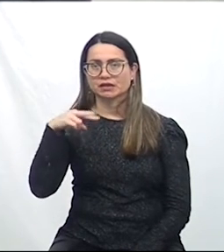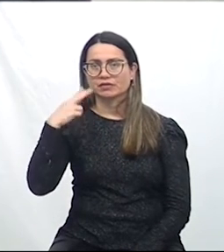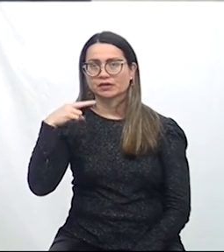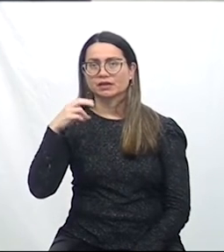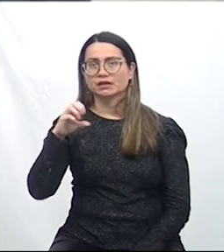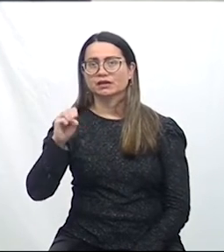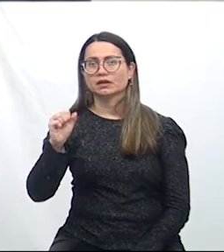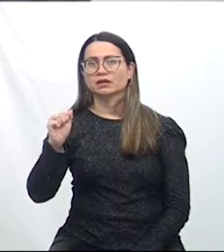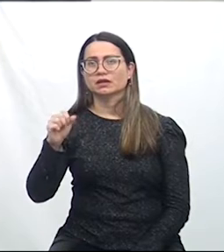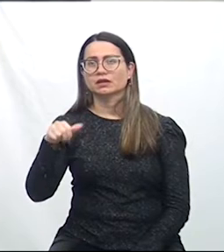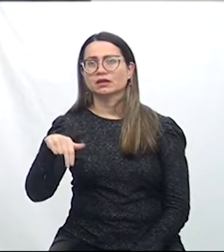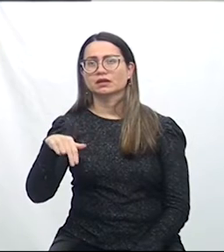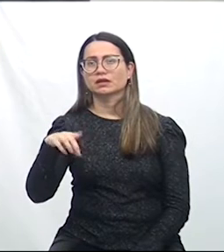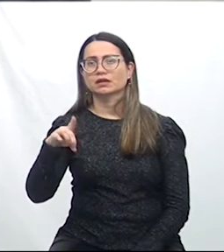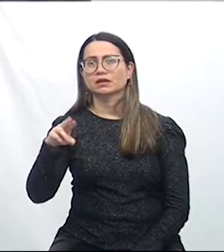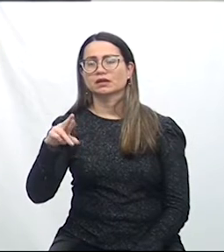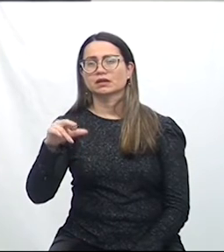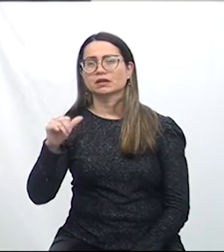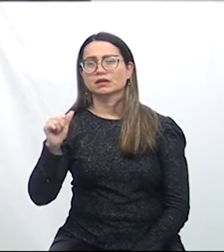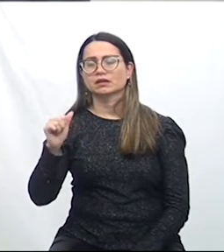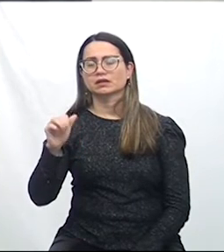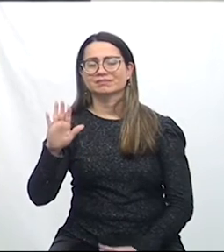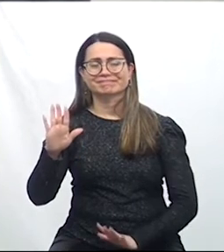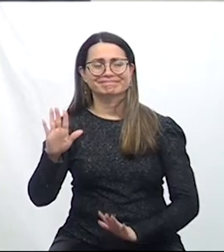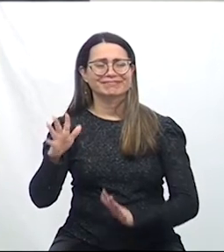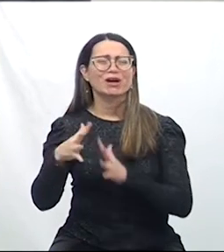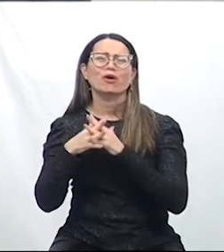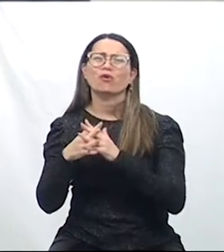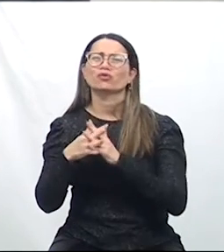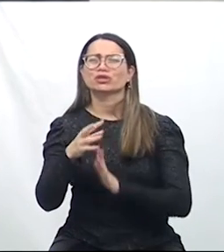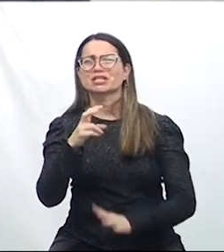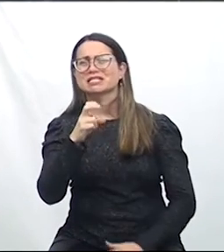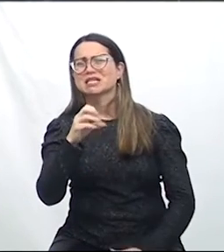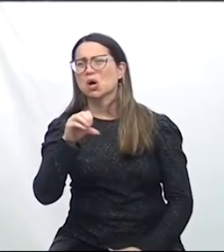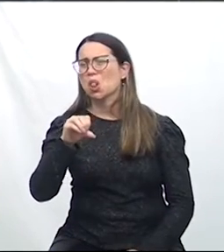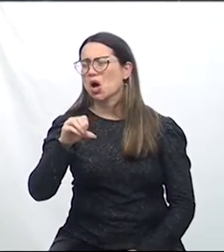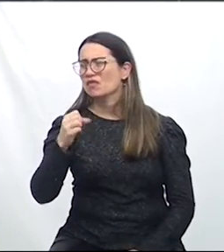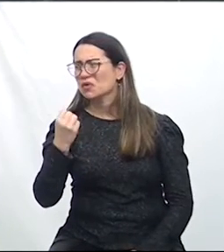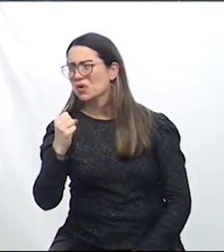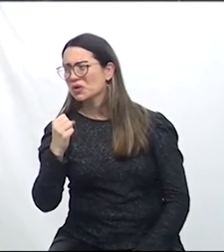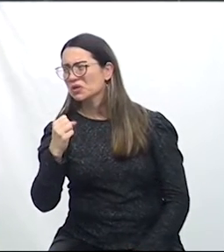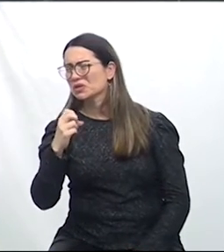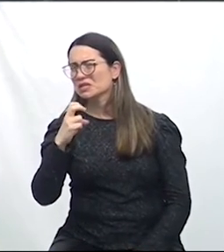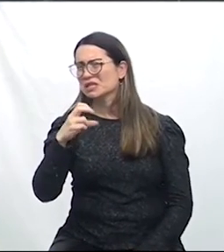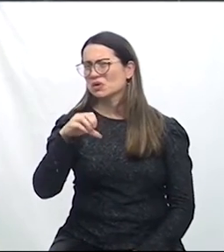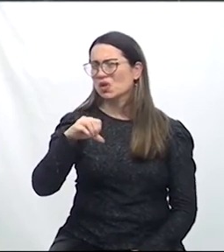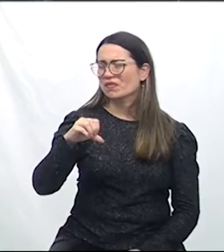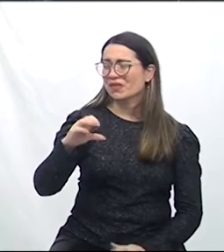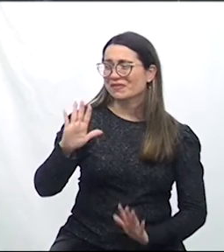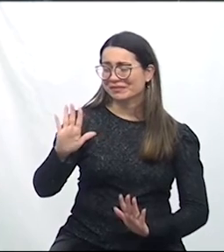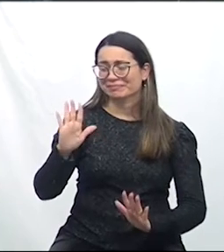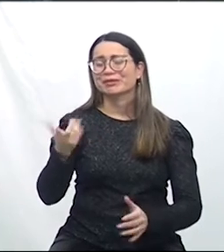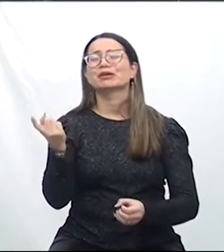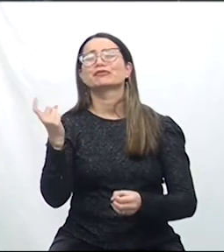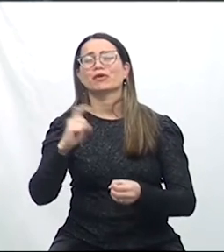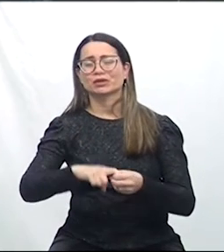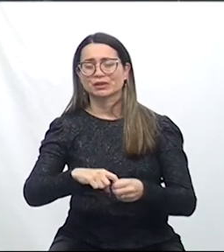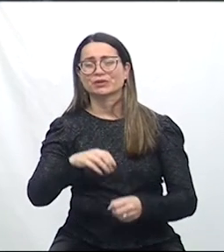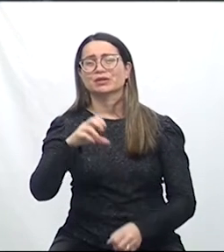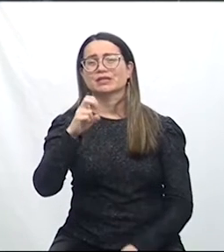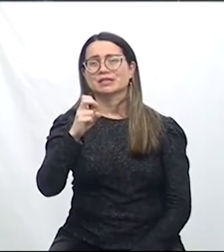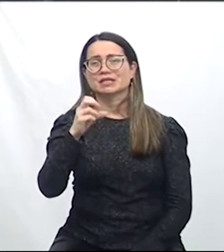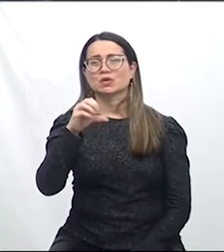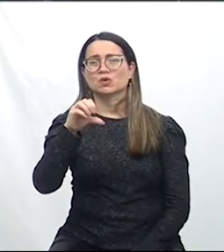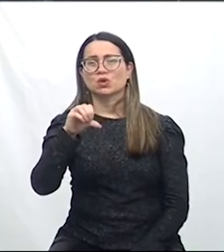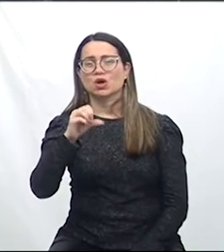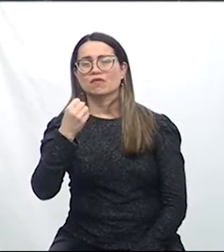era... Era o 598? É porque tinha quase o mesmo tema. Requerimento 598-2022,